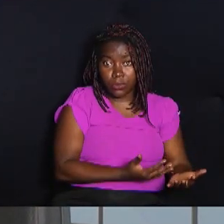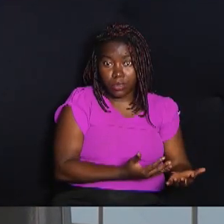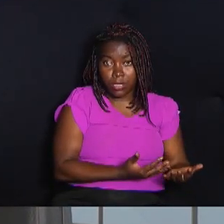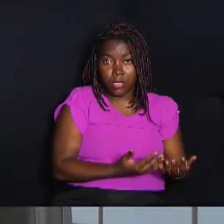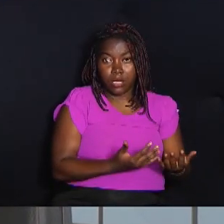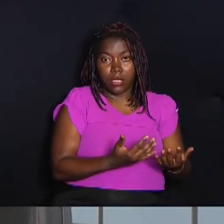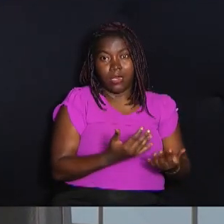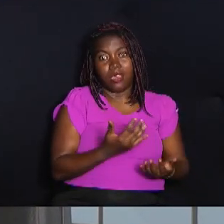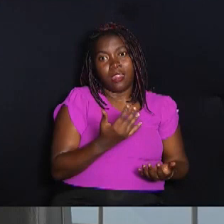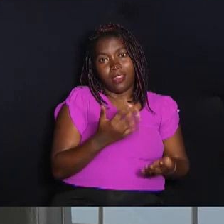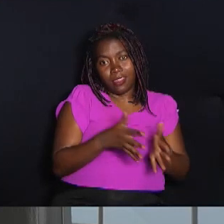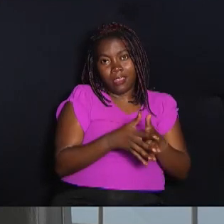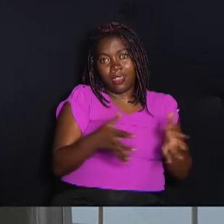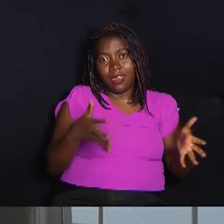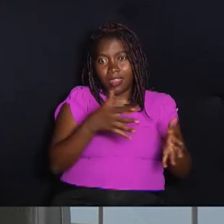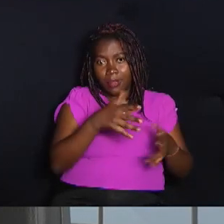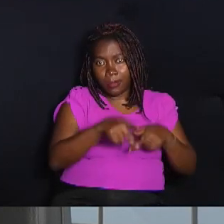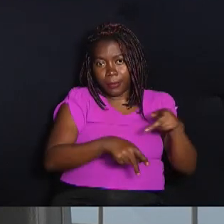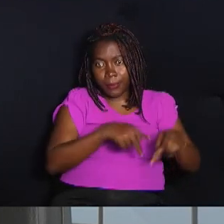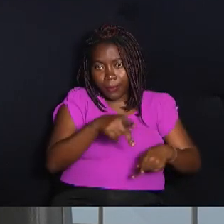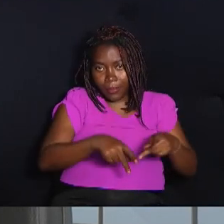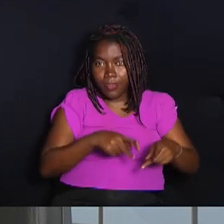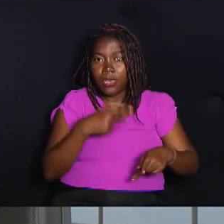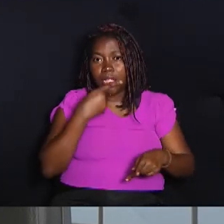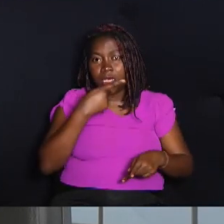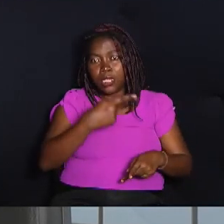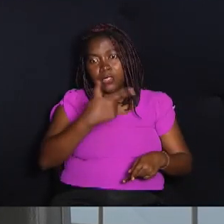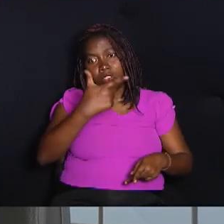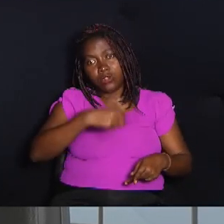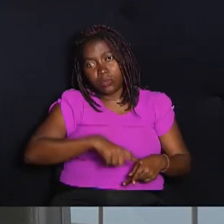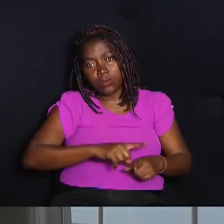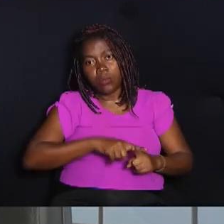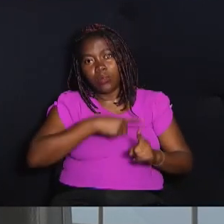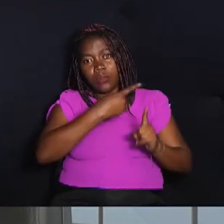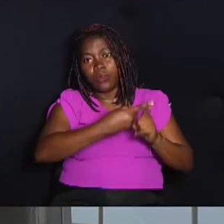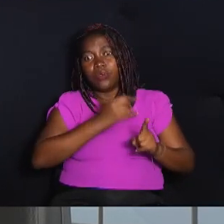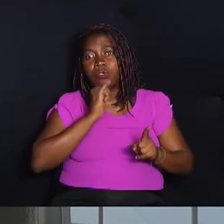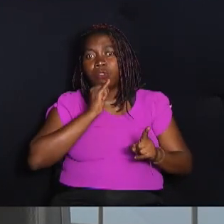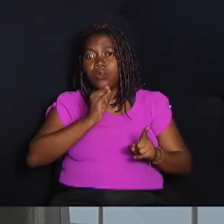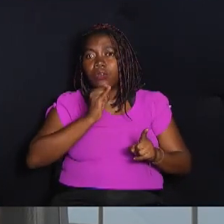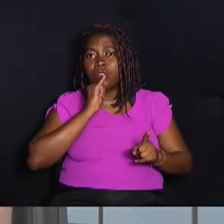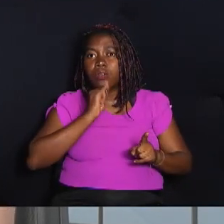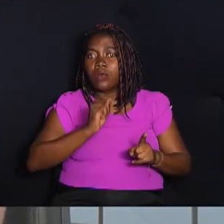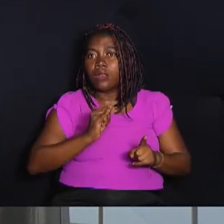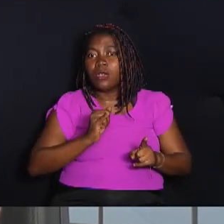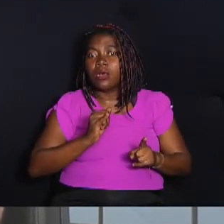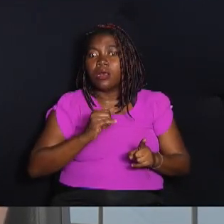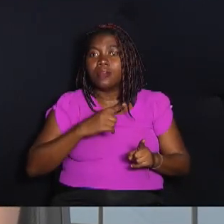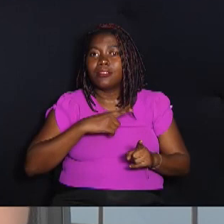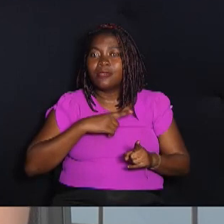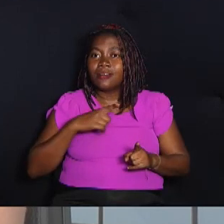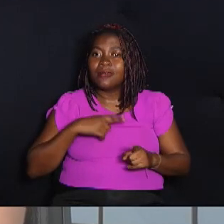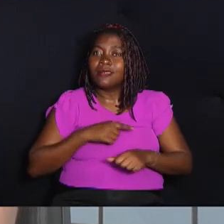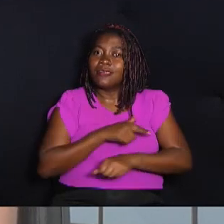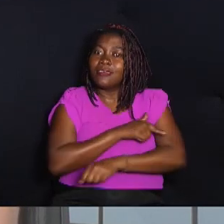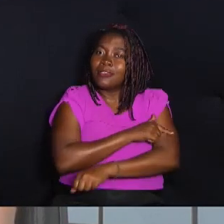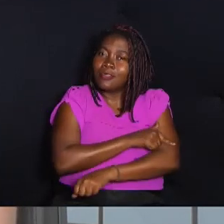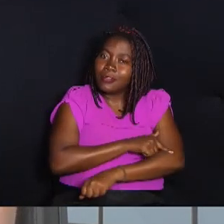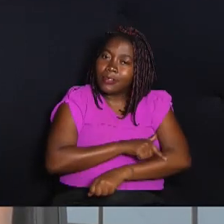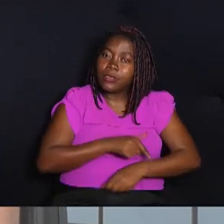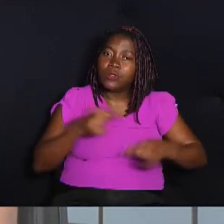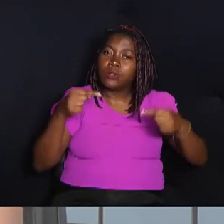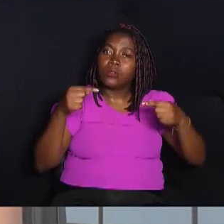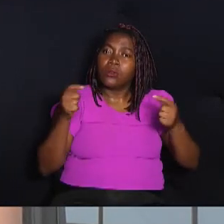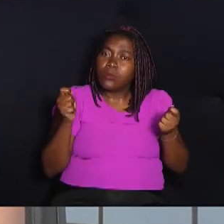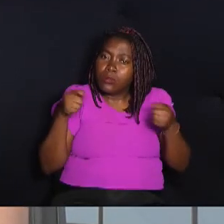grande população, digo de novo, além da informação, ter ações, né, condições